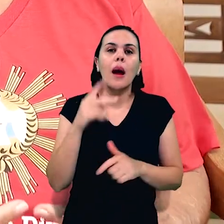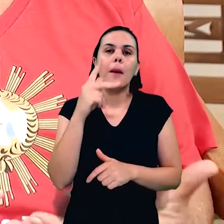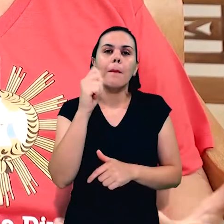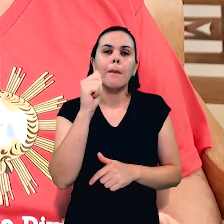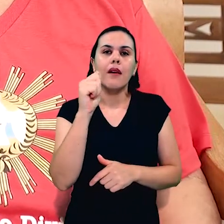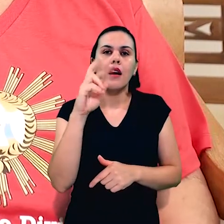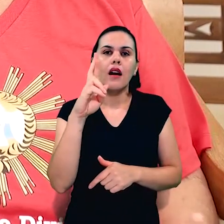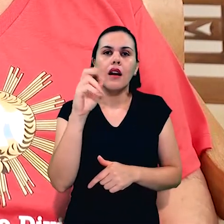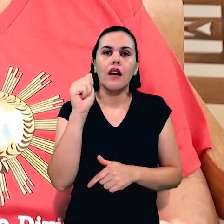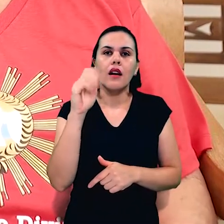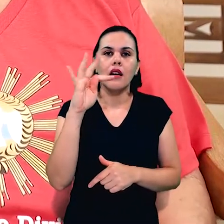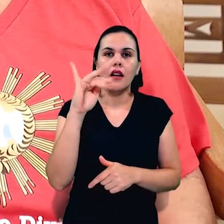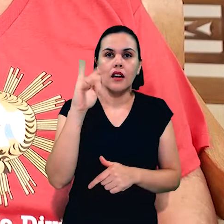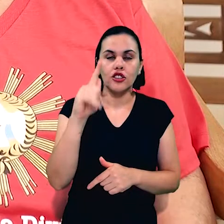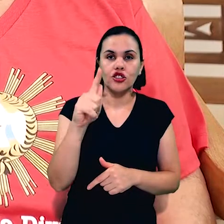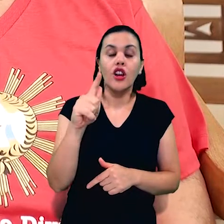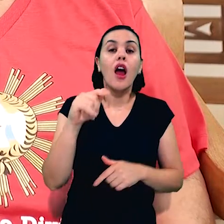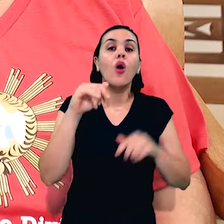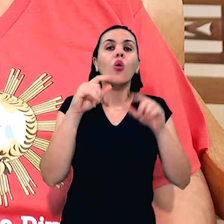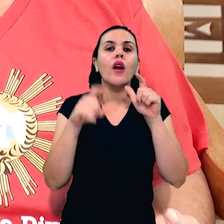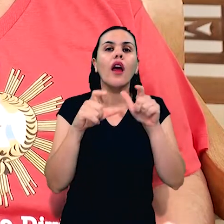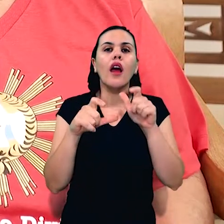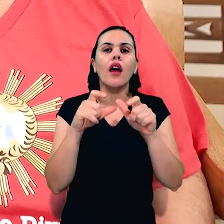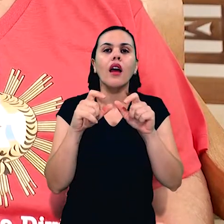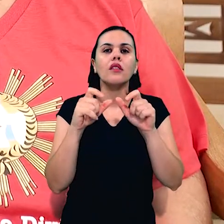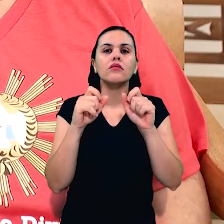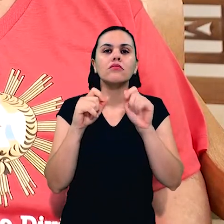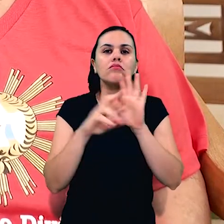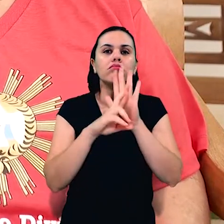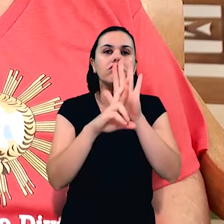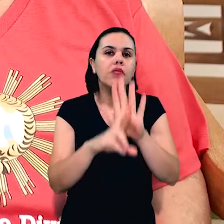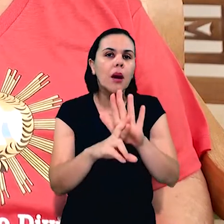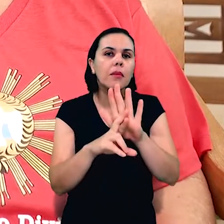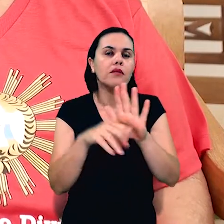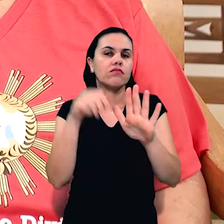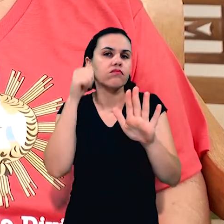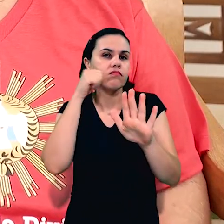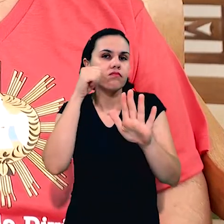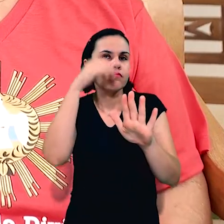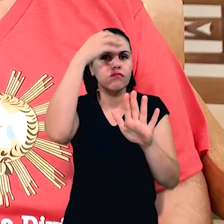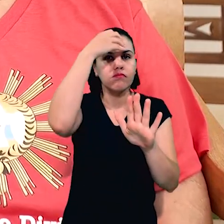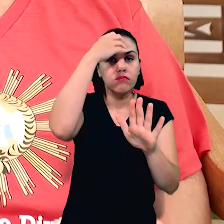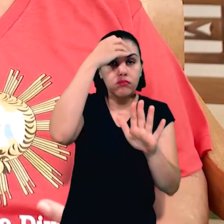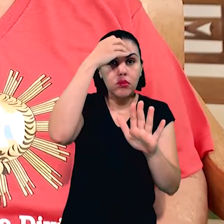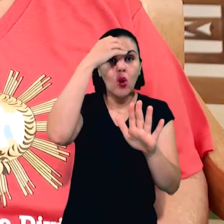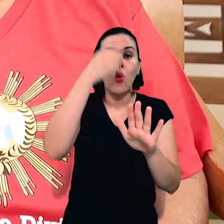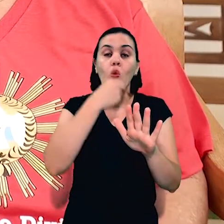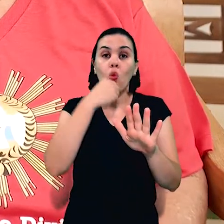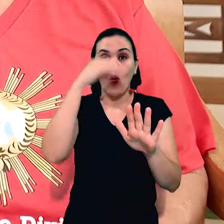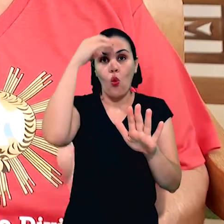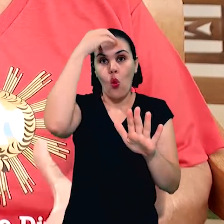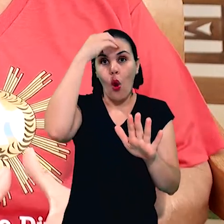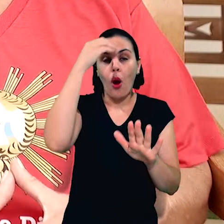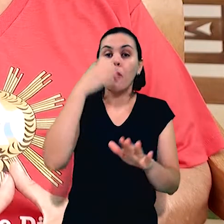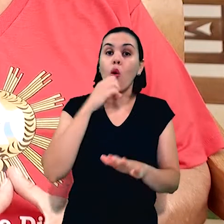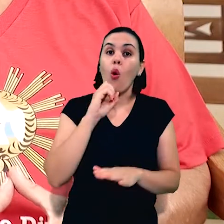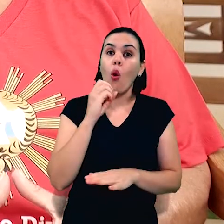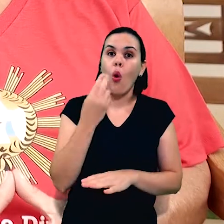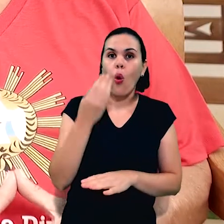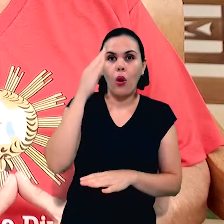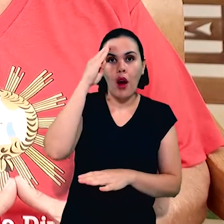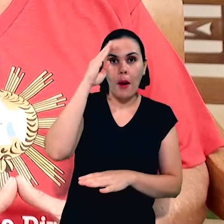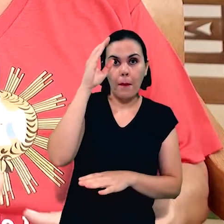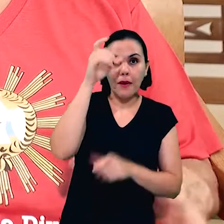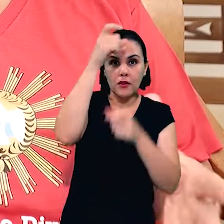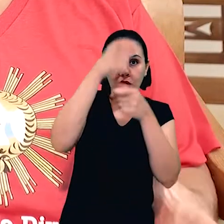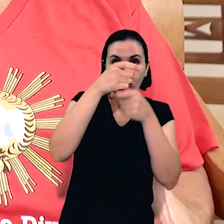os representantes das figuras, né, imperador, imperatriz e capitão do mastro, lá não tem. Lá é só